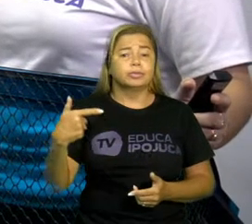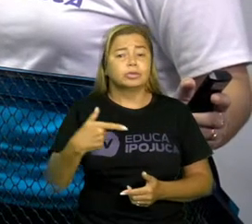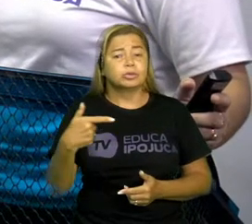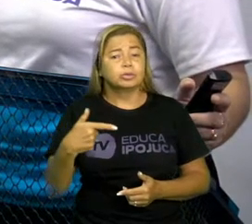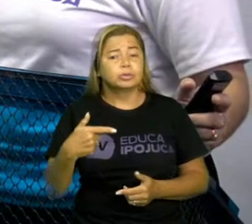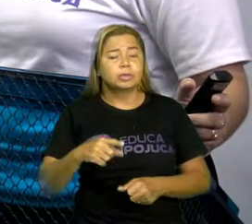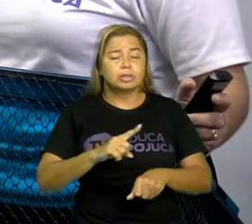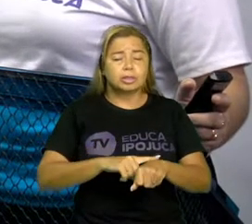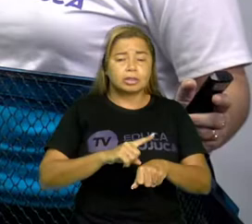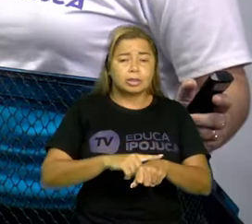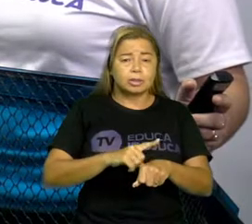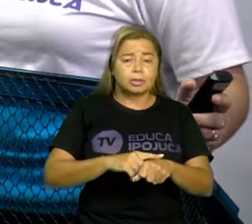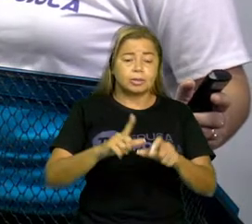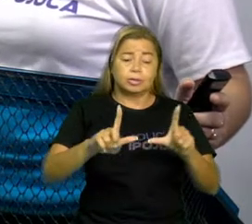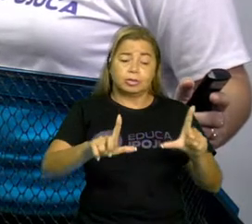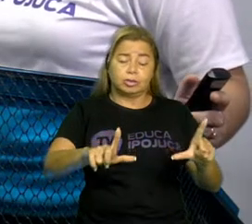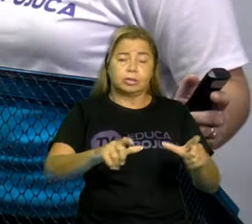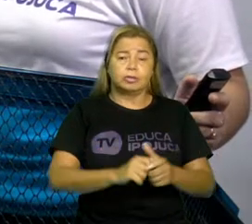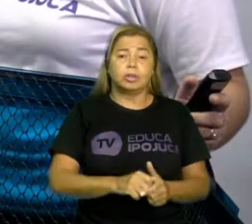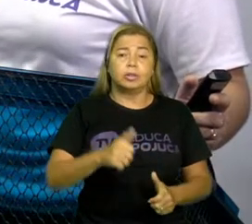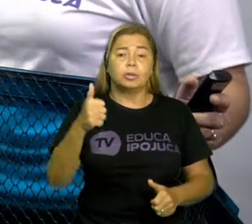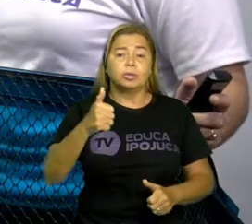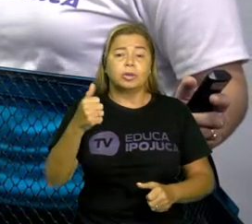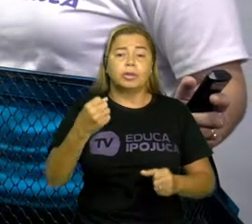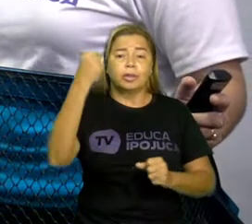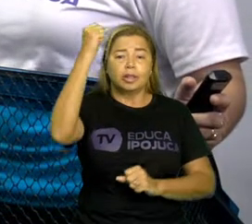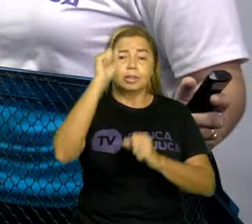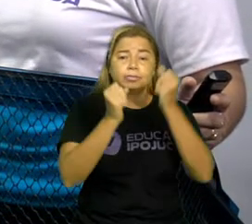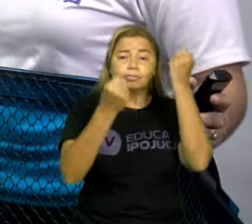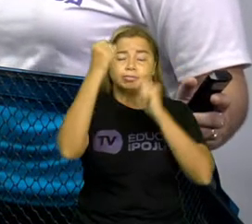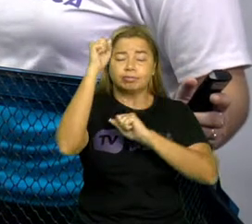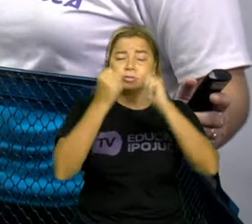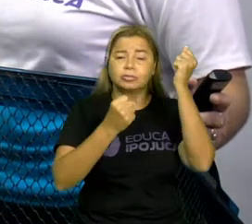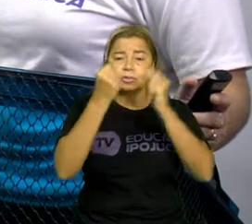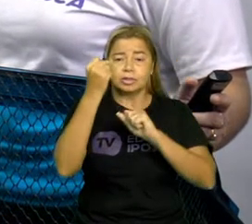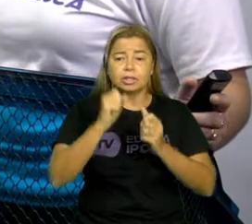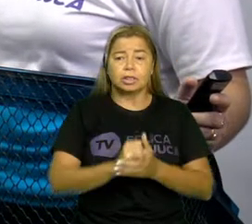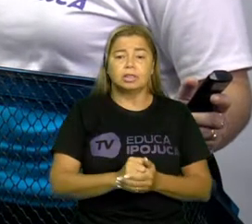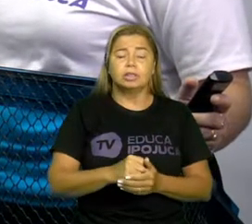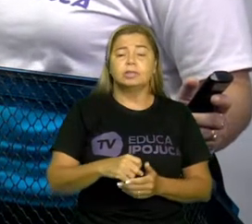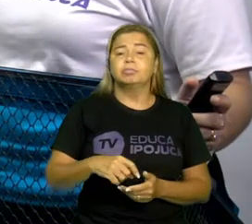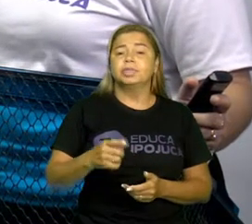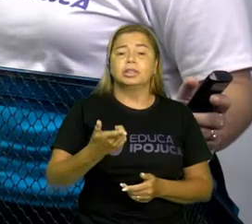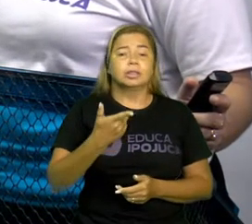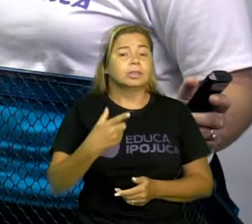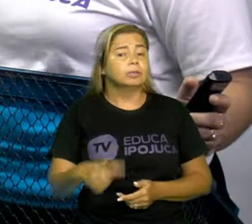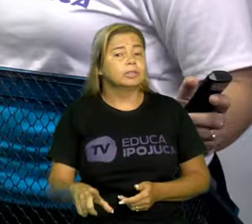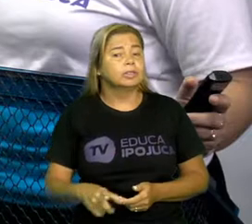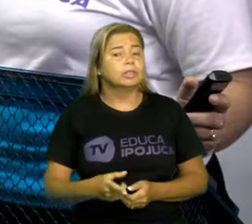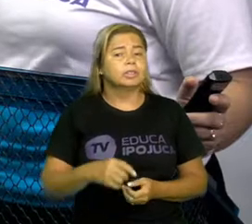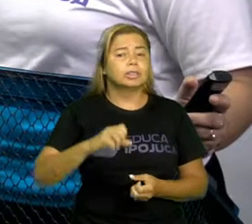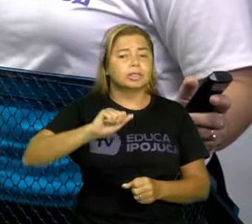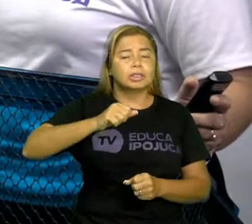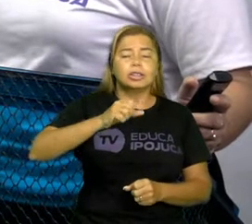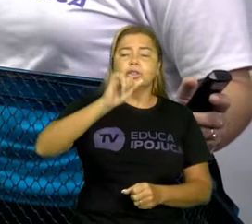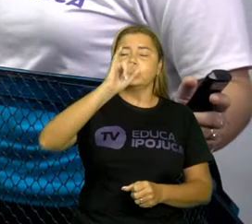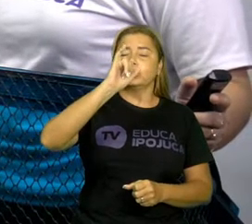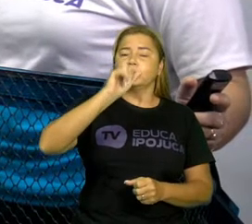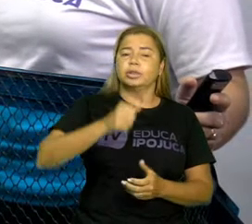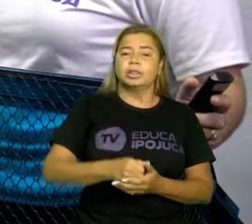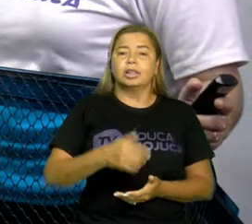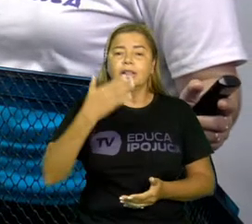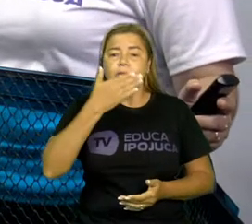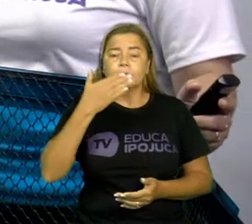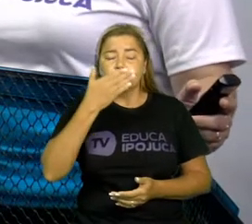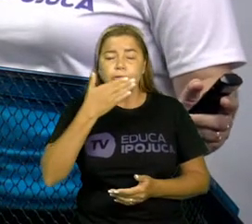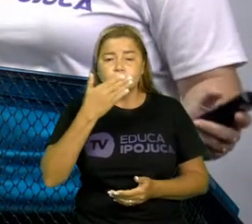por dia, 1 hora de exercícios e nenhuma ou pouquíssimas bebidas açucaradas. Então, aí nessa